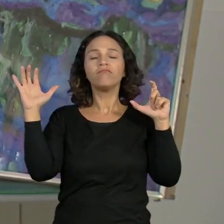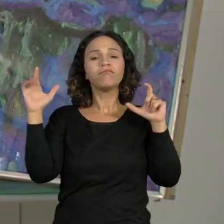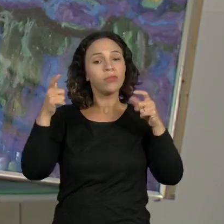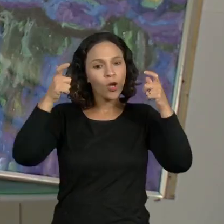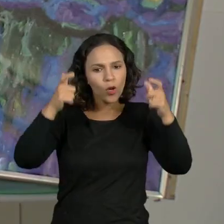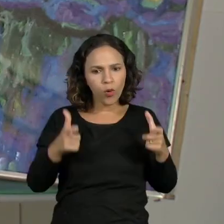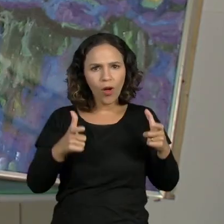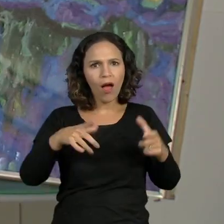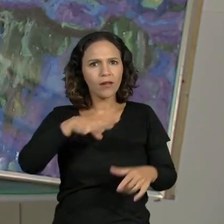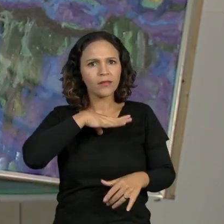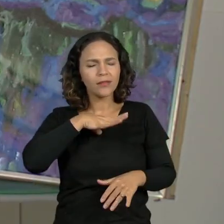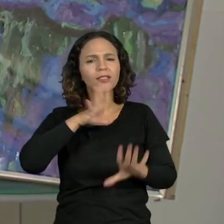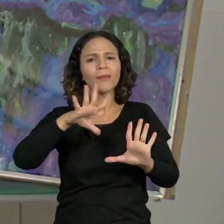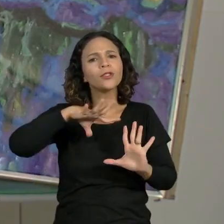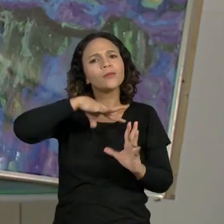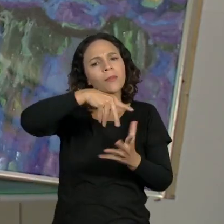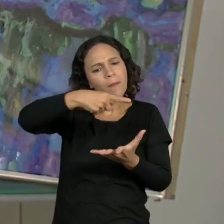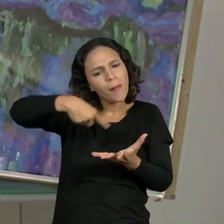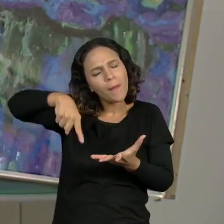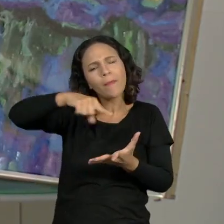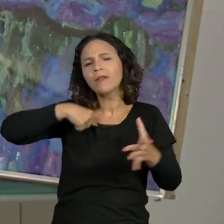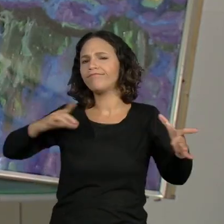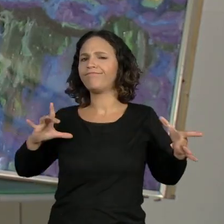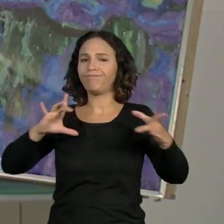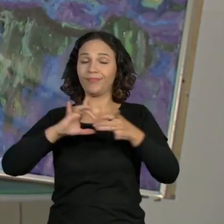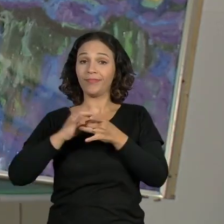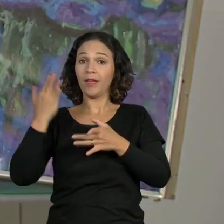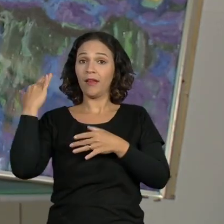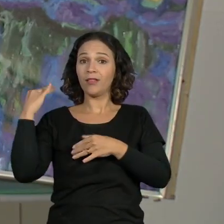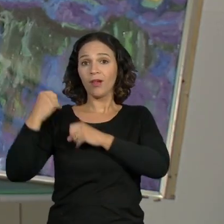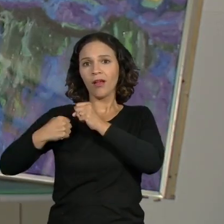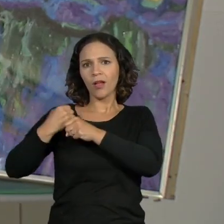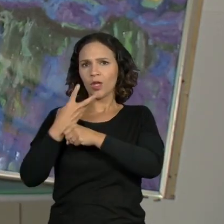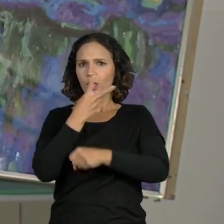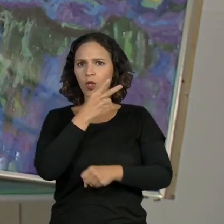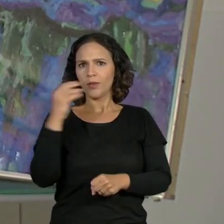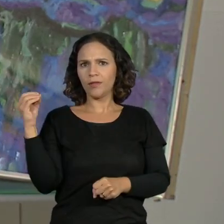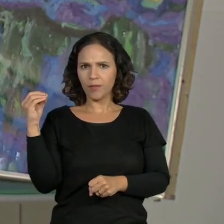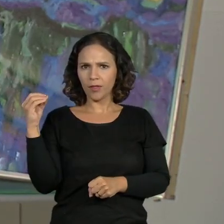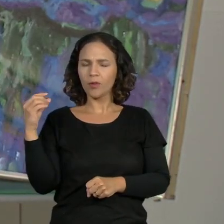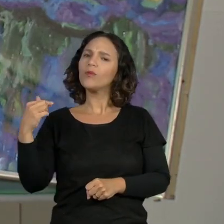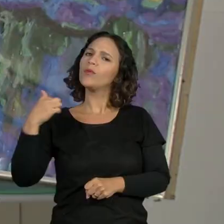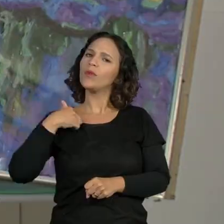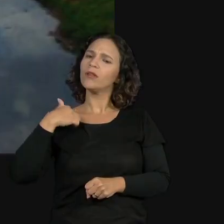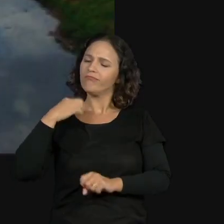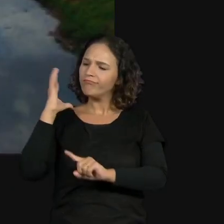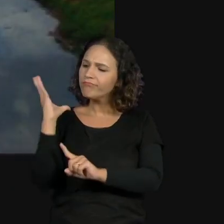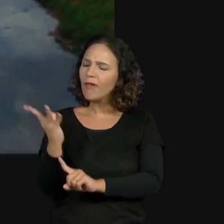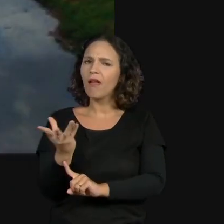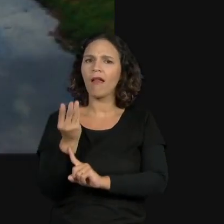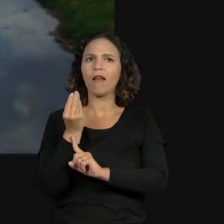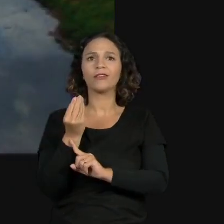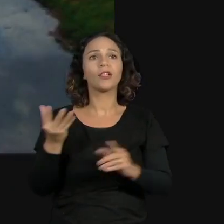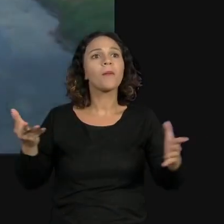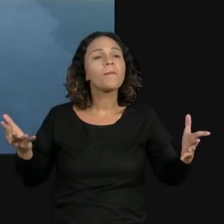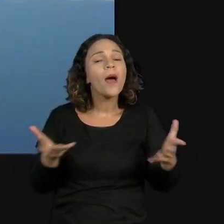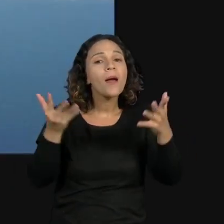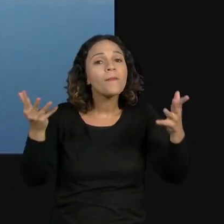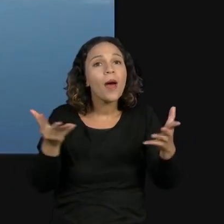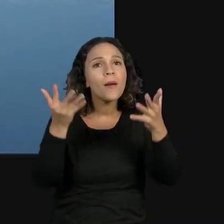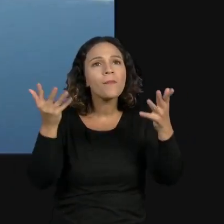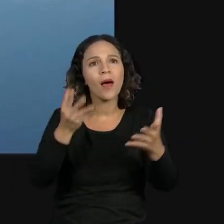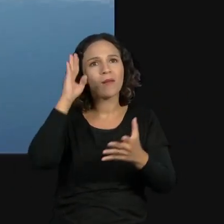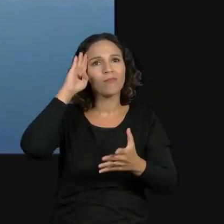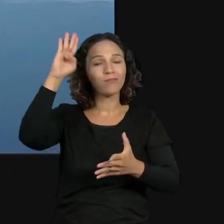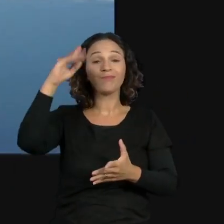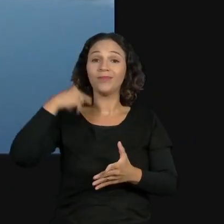cidade, mas no planeta inteiro. Desde os anos 2000 eu venho atuando como um artista nas causas ambientais.